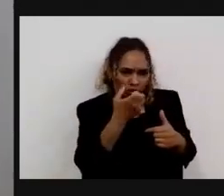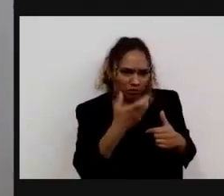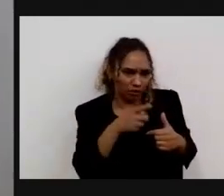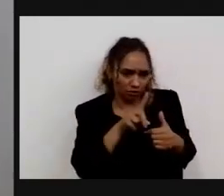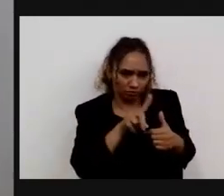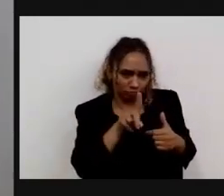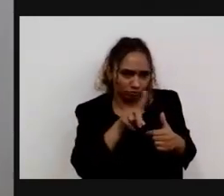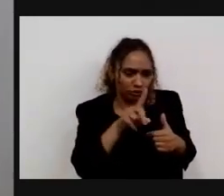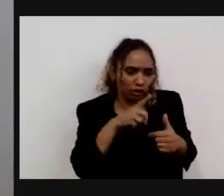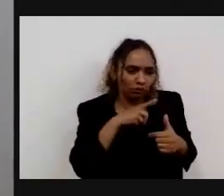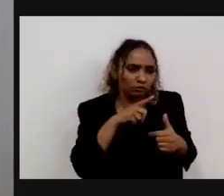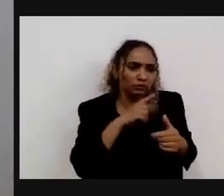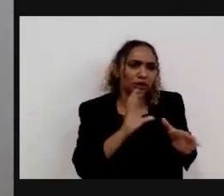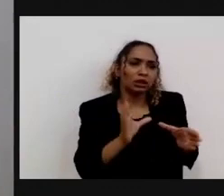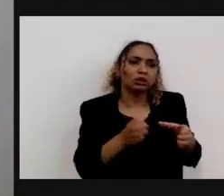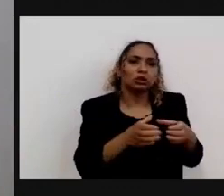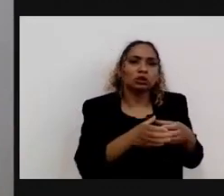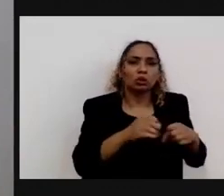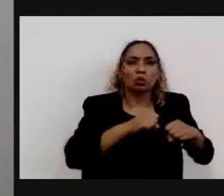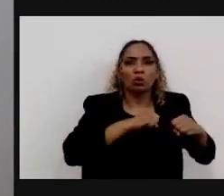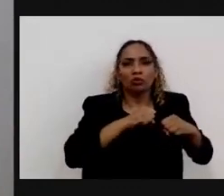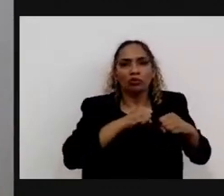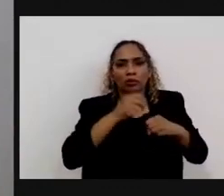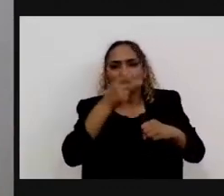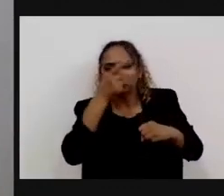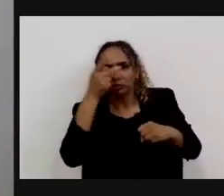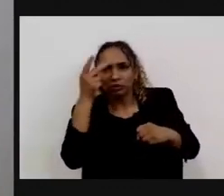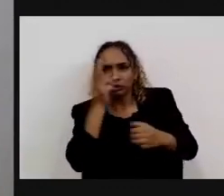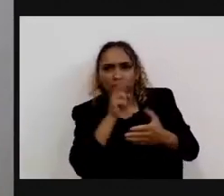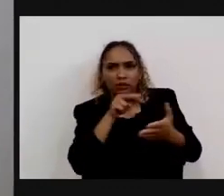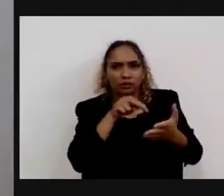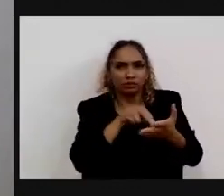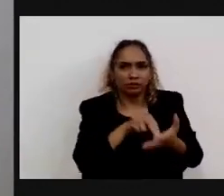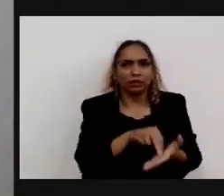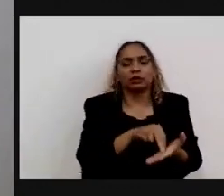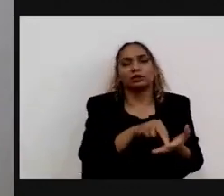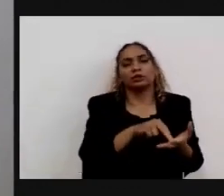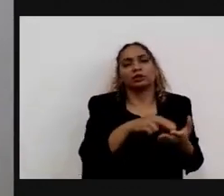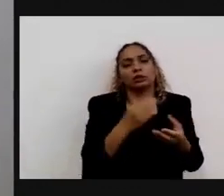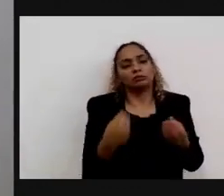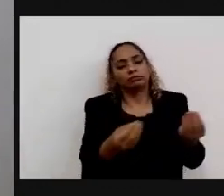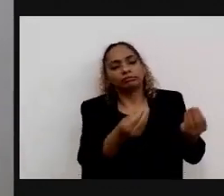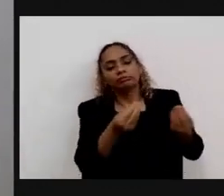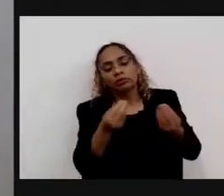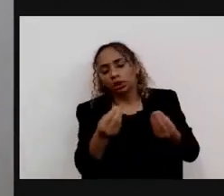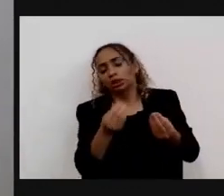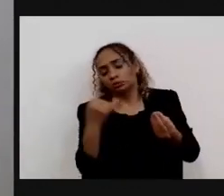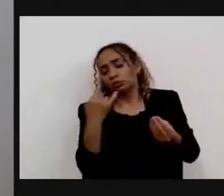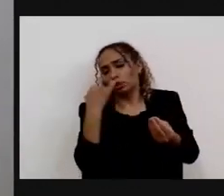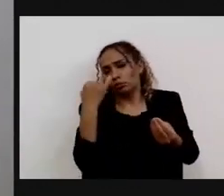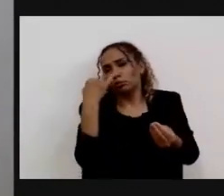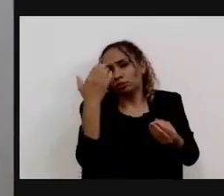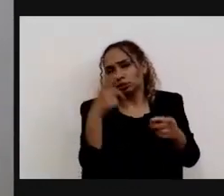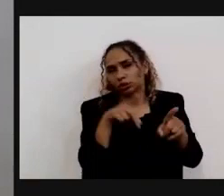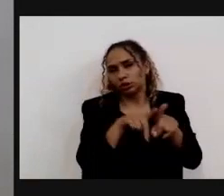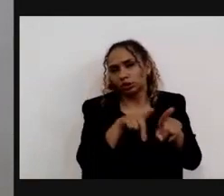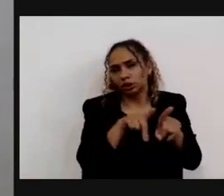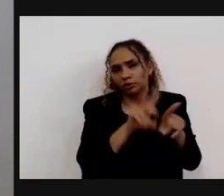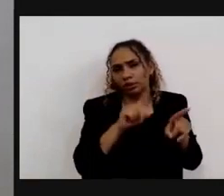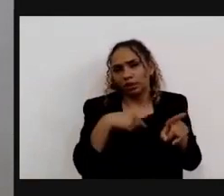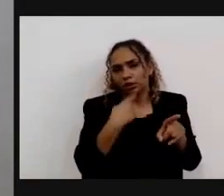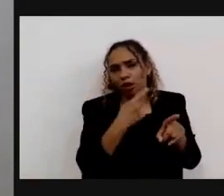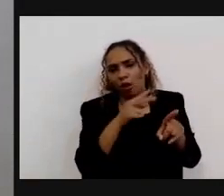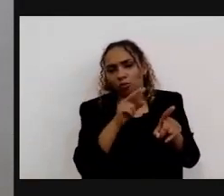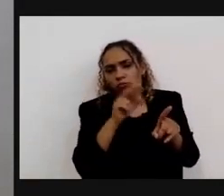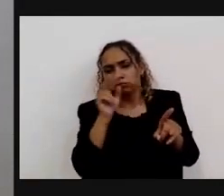tem esses grupos aí do movimento pessoas à frente república e tal que tem trazido isso que eu acho que é importante também tem gente de fora